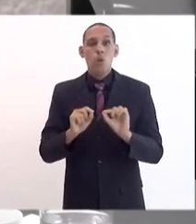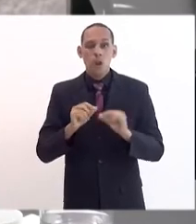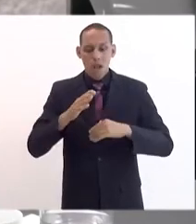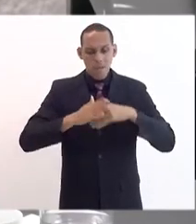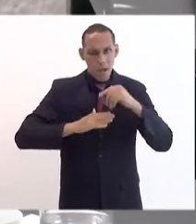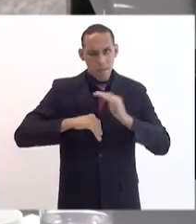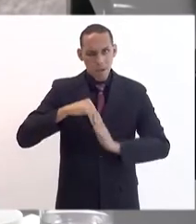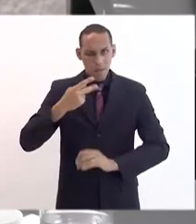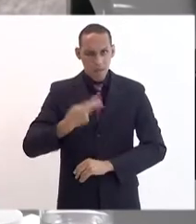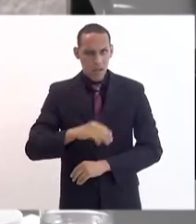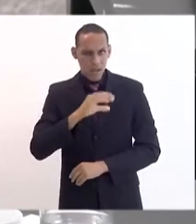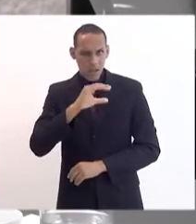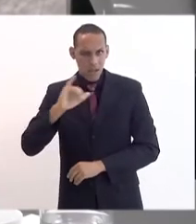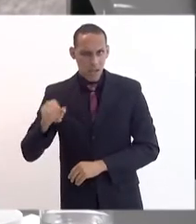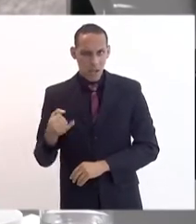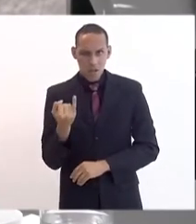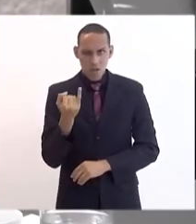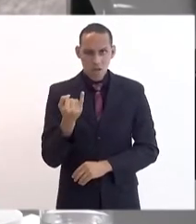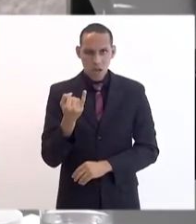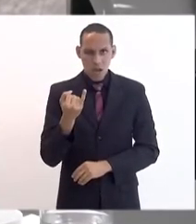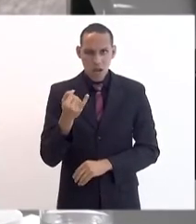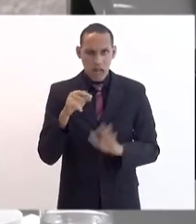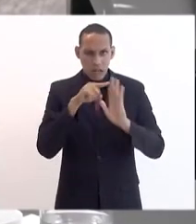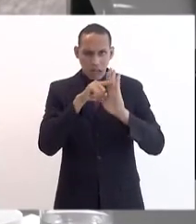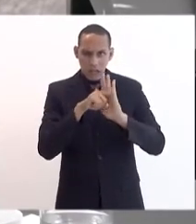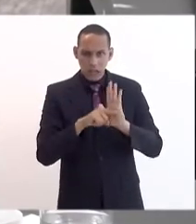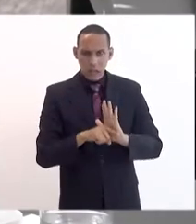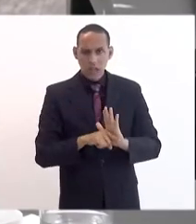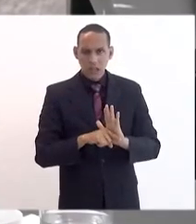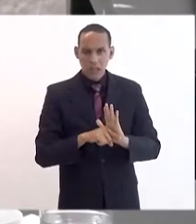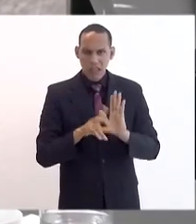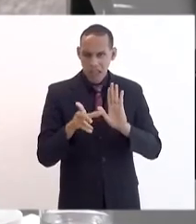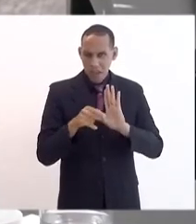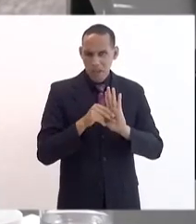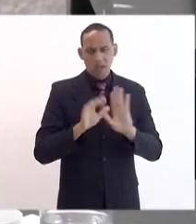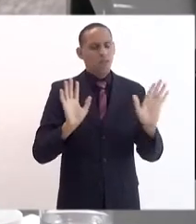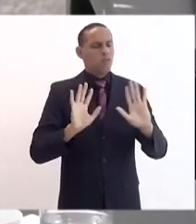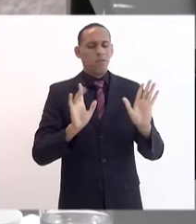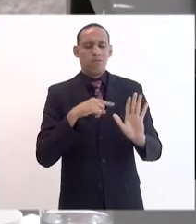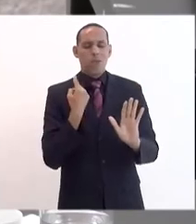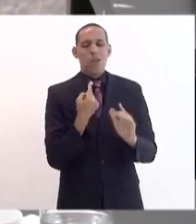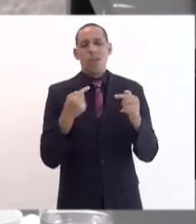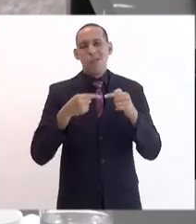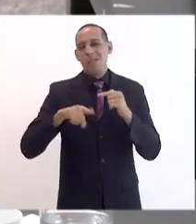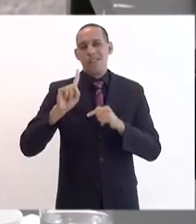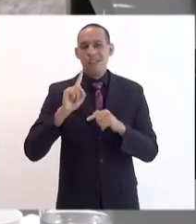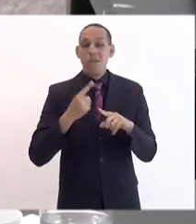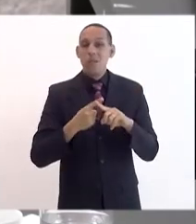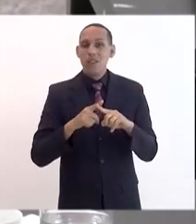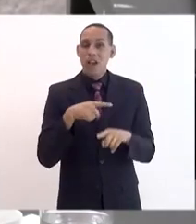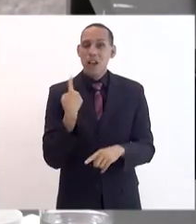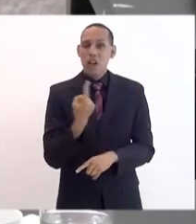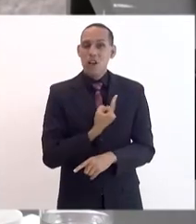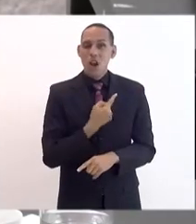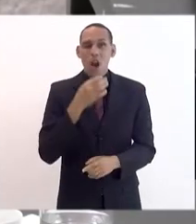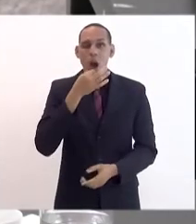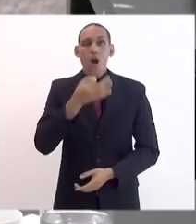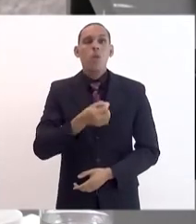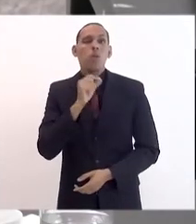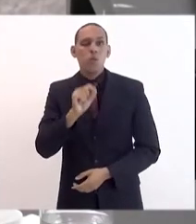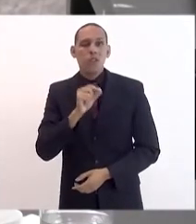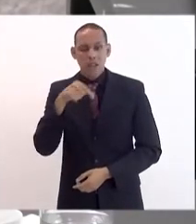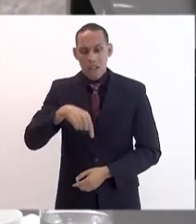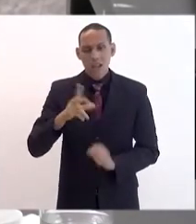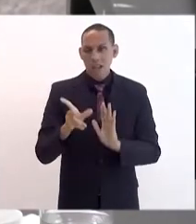competência da CCJ analisar mérito de emendas, até porque nós temos uma opinião aqui unânime que não é